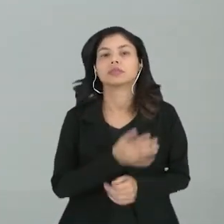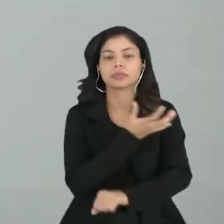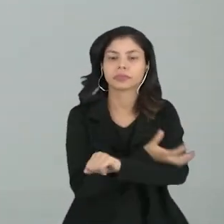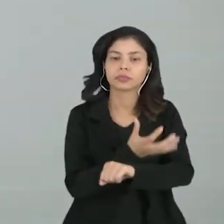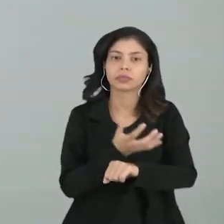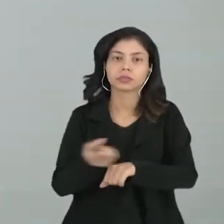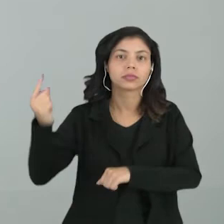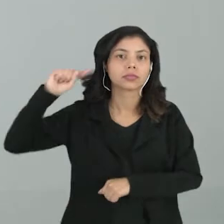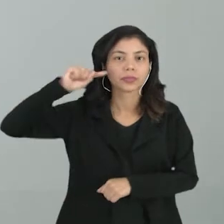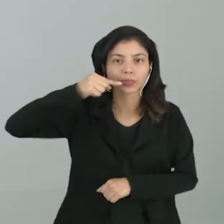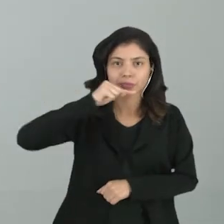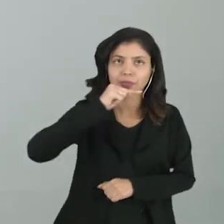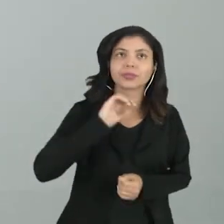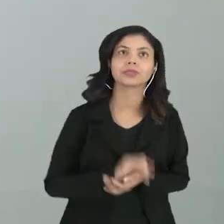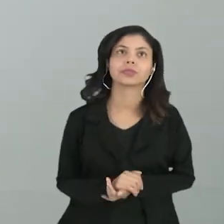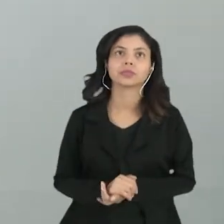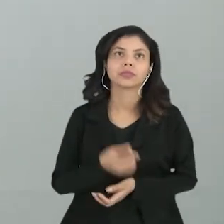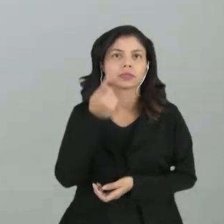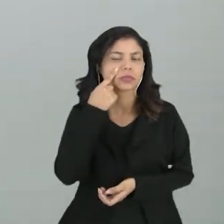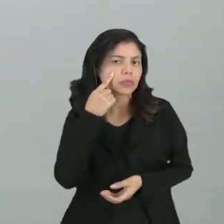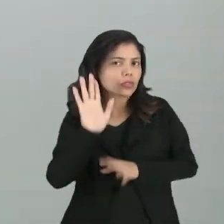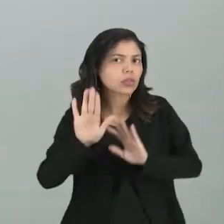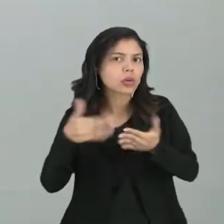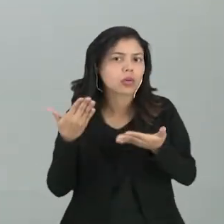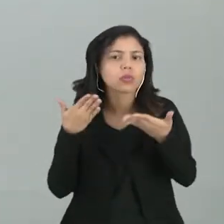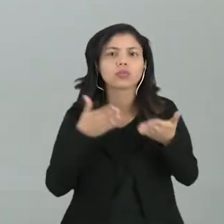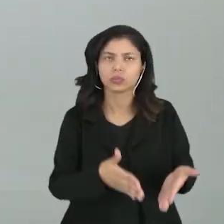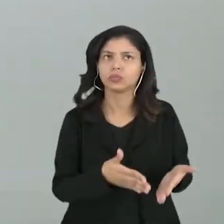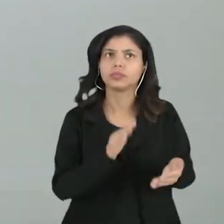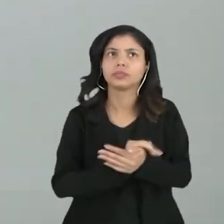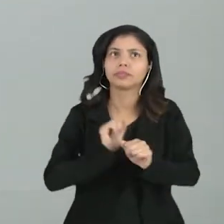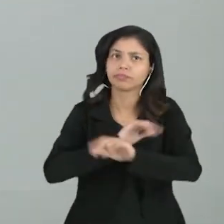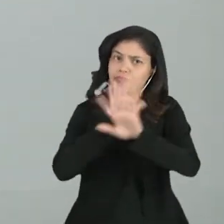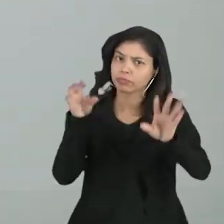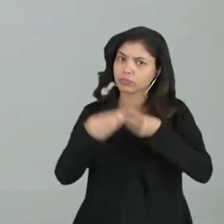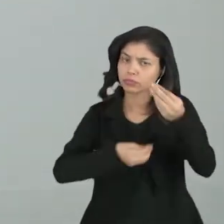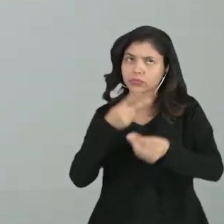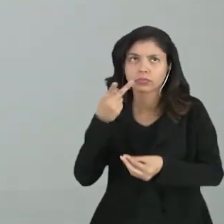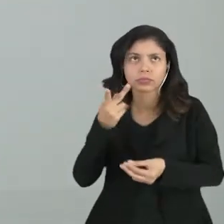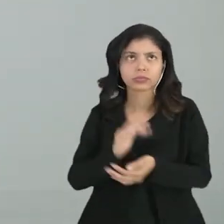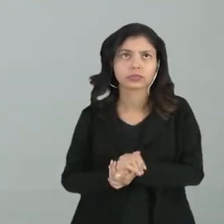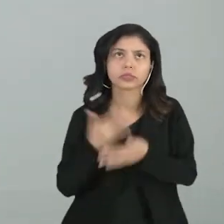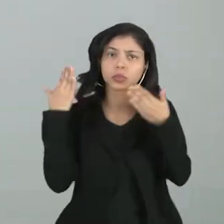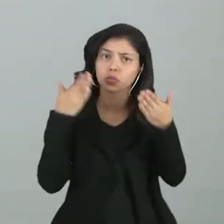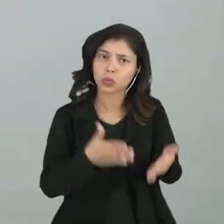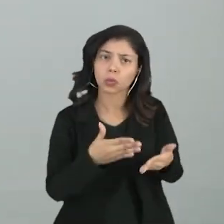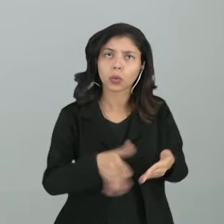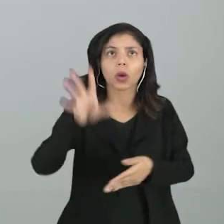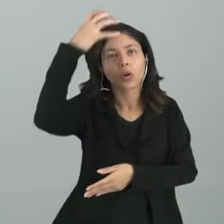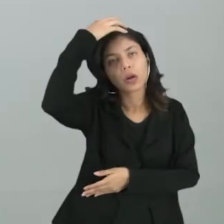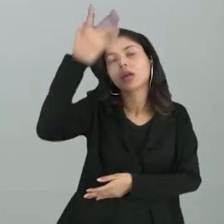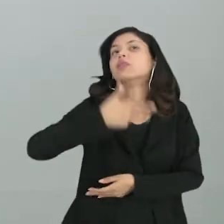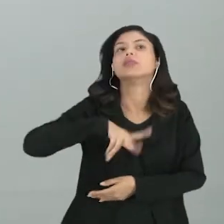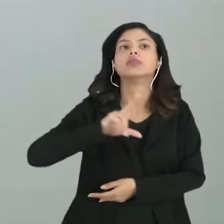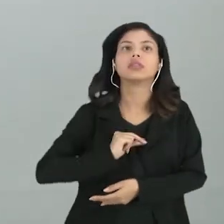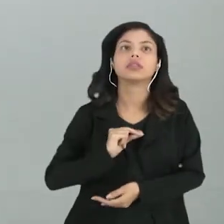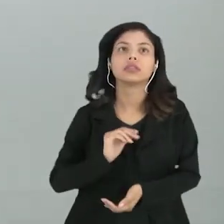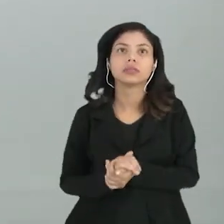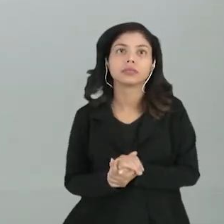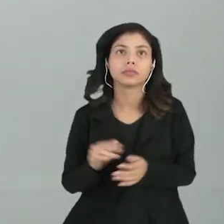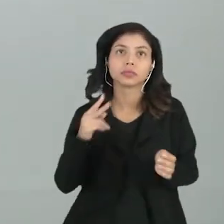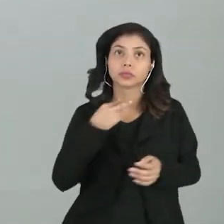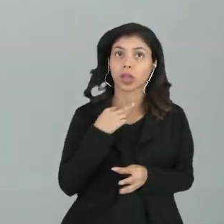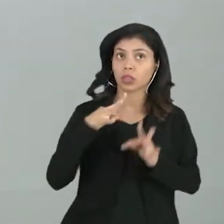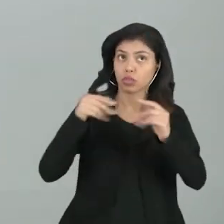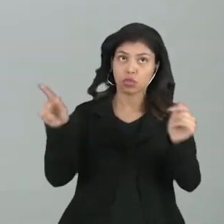aí da cana-de-açúcar. Pessoal, e com que objetivo, né? Claro que, como eu disse, né, o objetivo da coroa portuguesa era